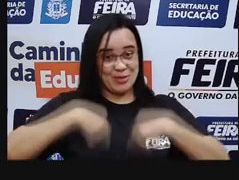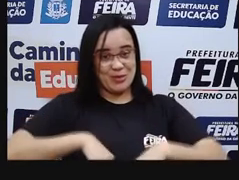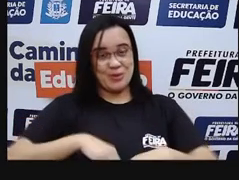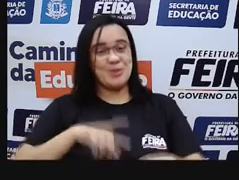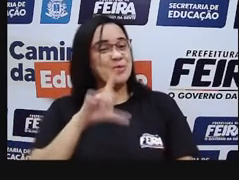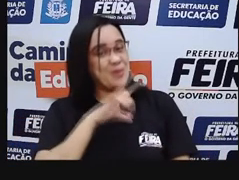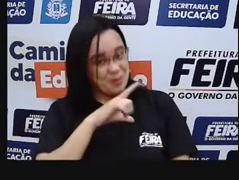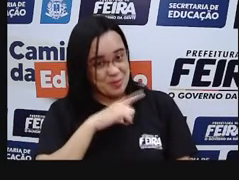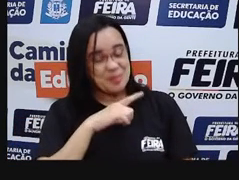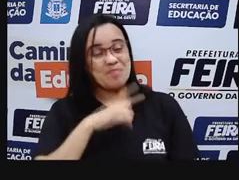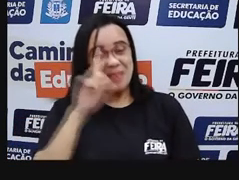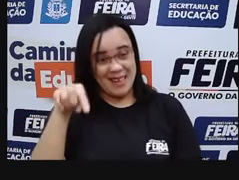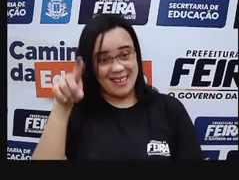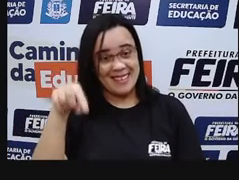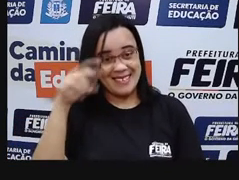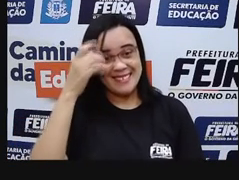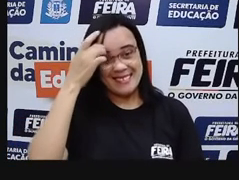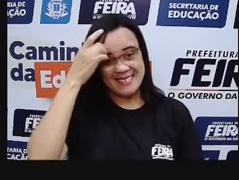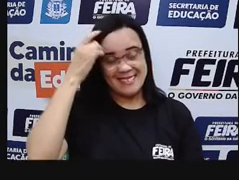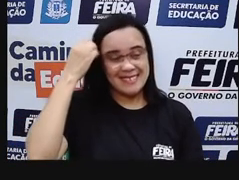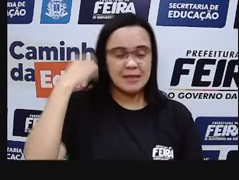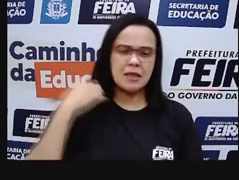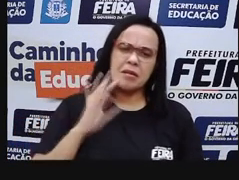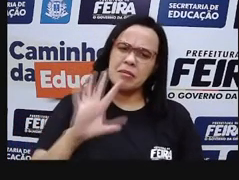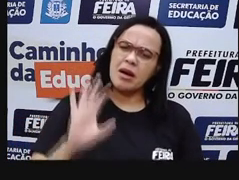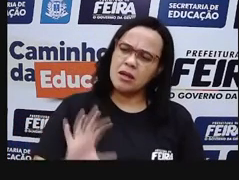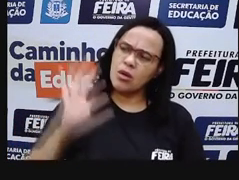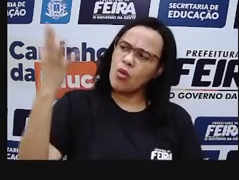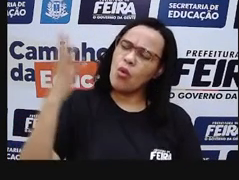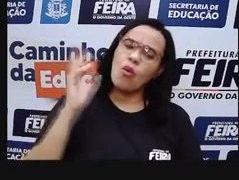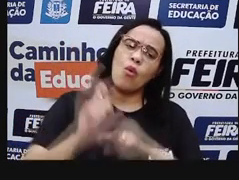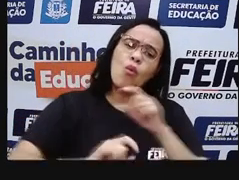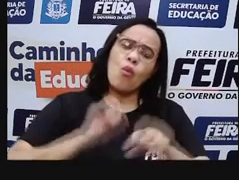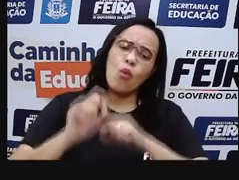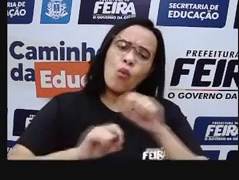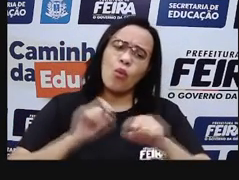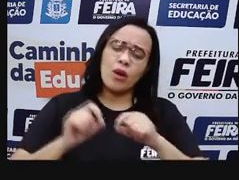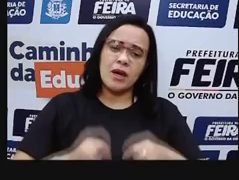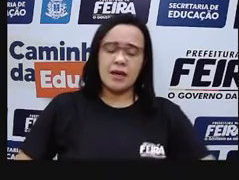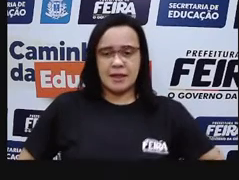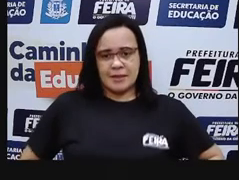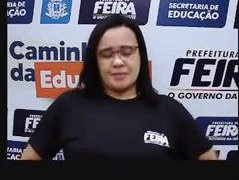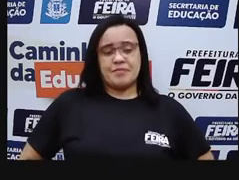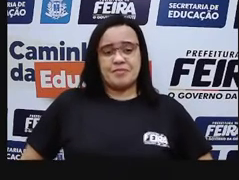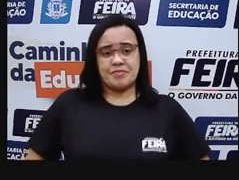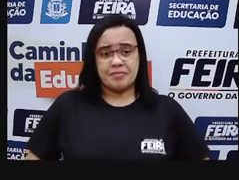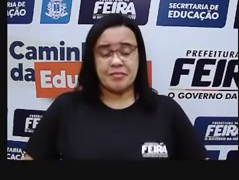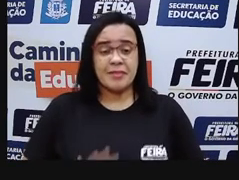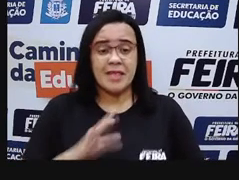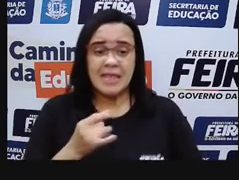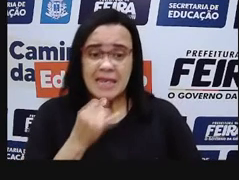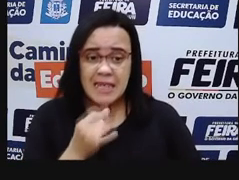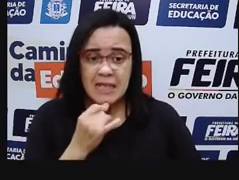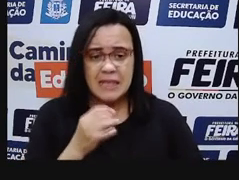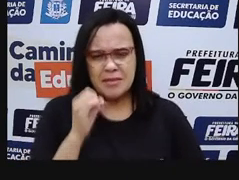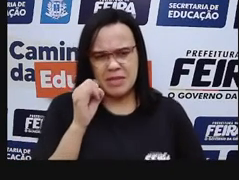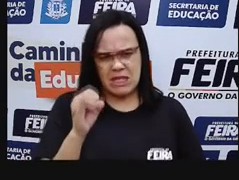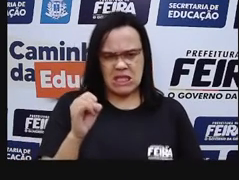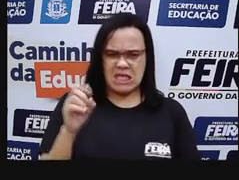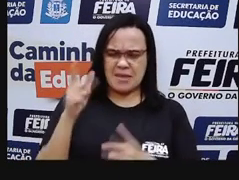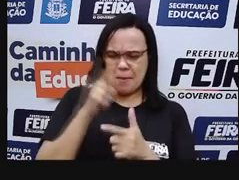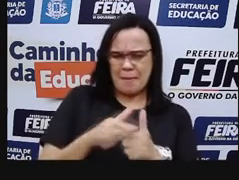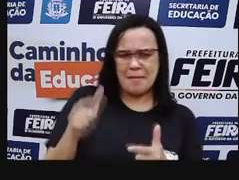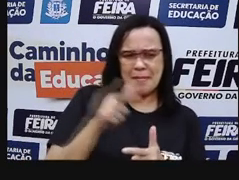e aí pronto que acontece né certinho um vírus né está aqui pensando